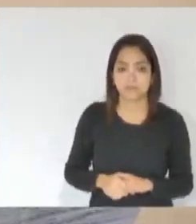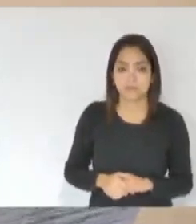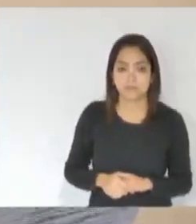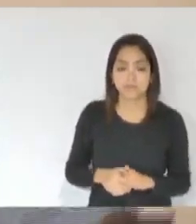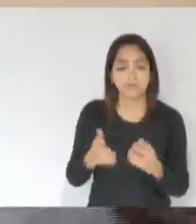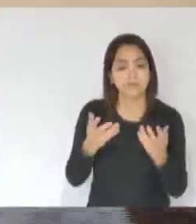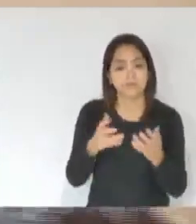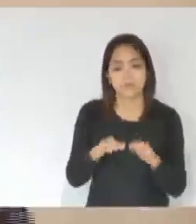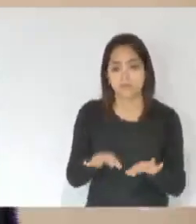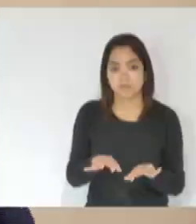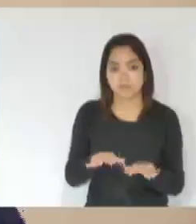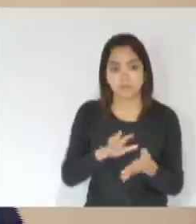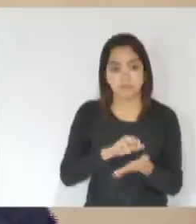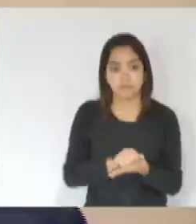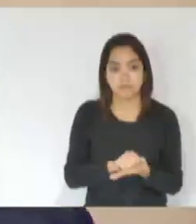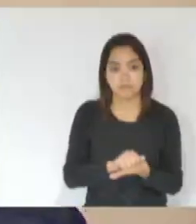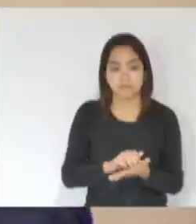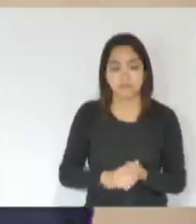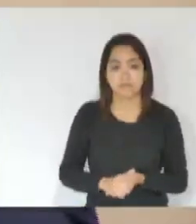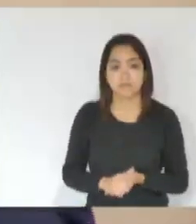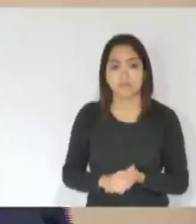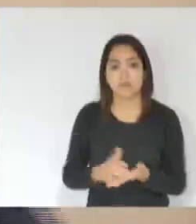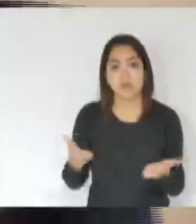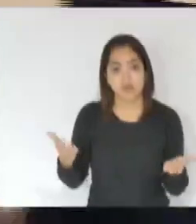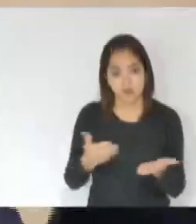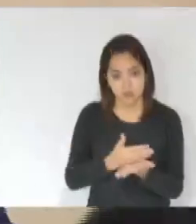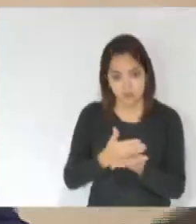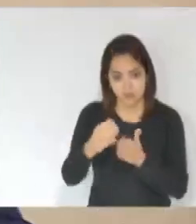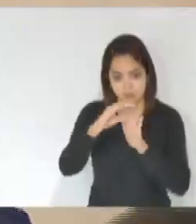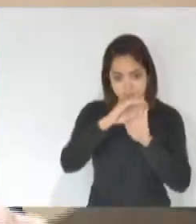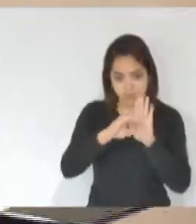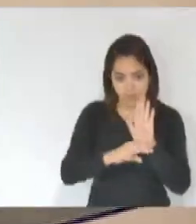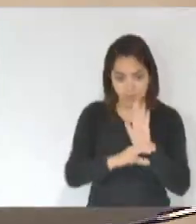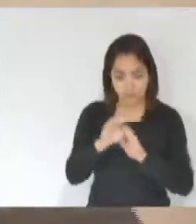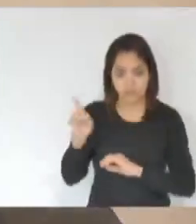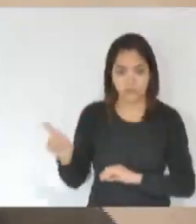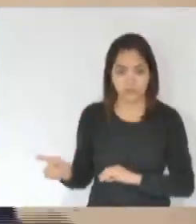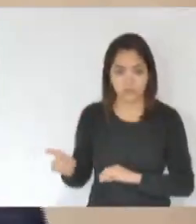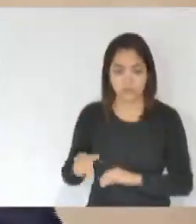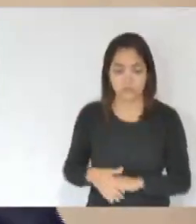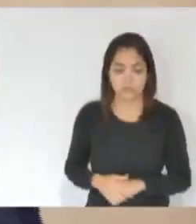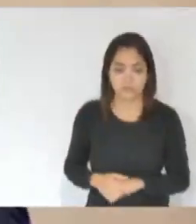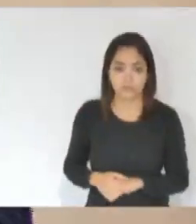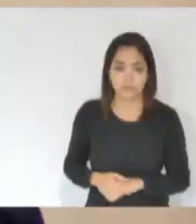Não havendo orador inscrito, passamos à ordem do dia.